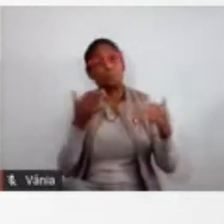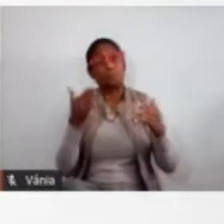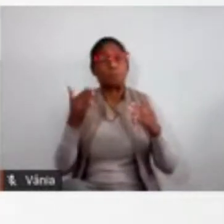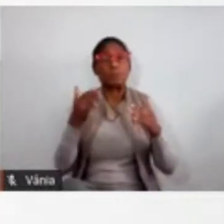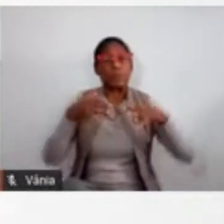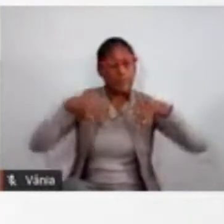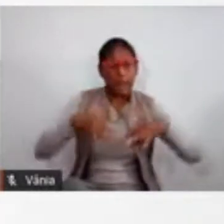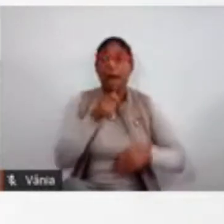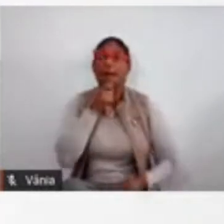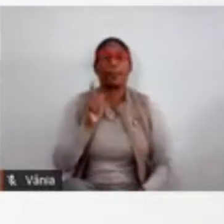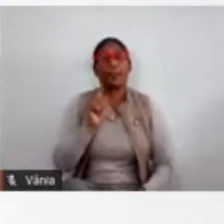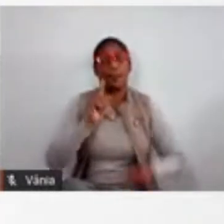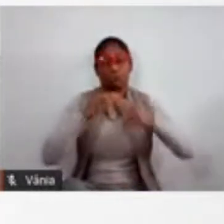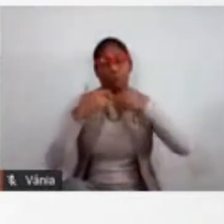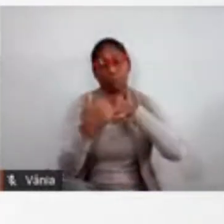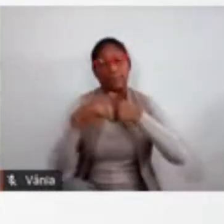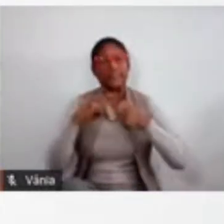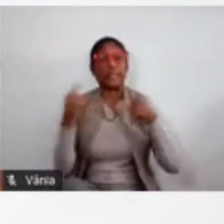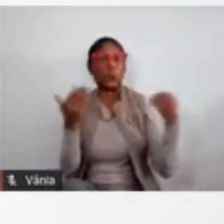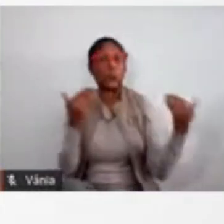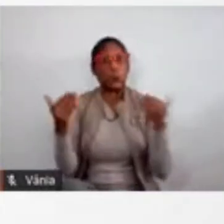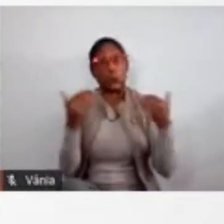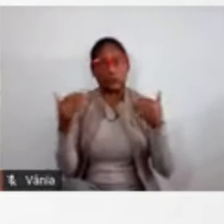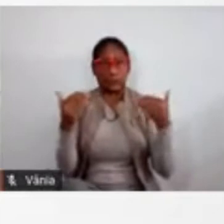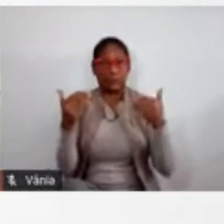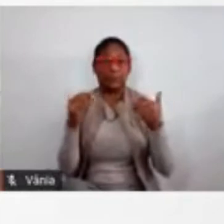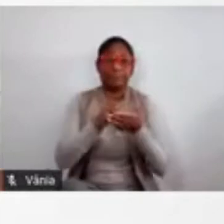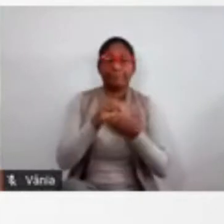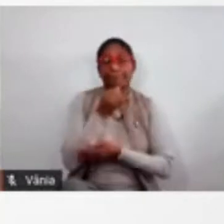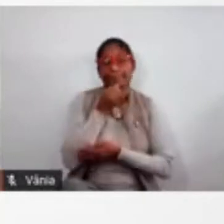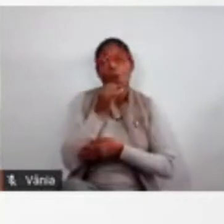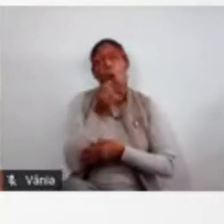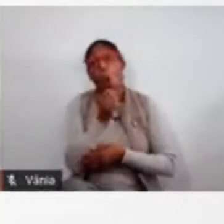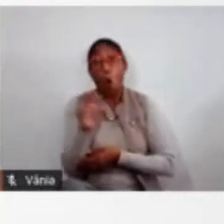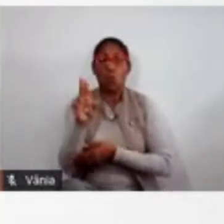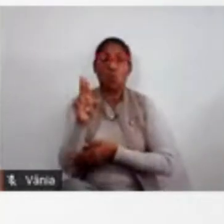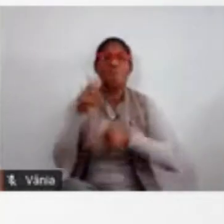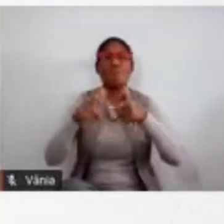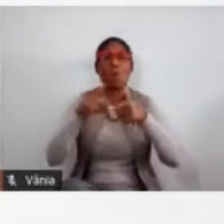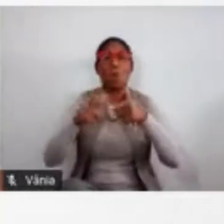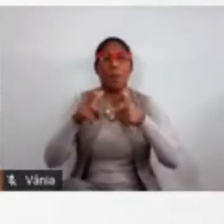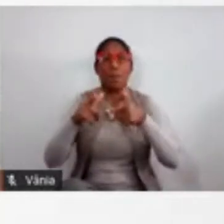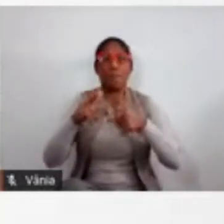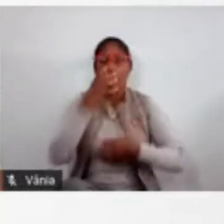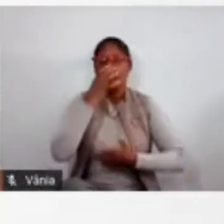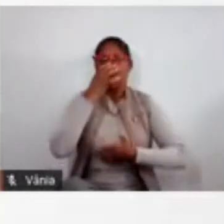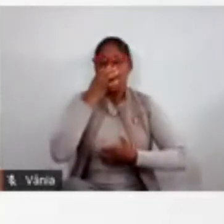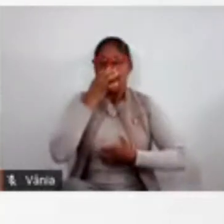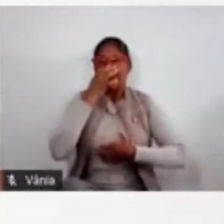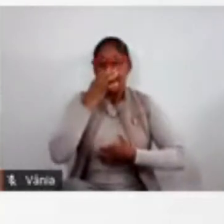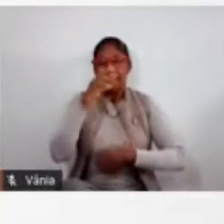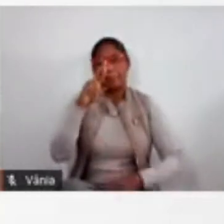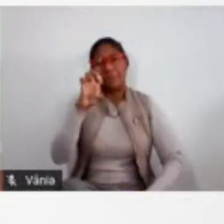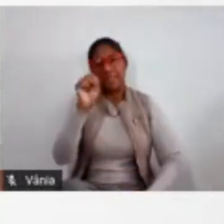de coronavírus, ou de outra síndrome respiratória aguda grave. Mais uma vez, quem nos acompanha